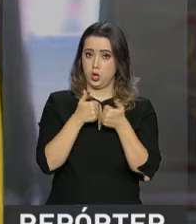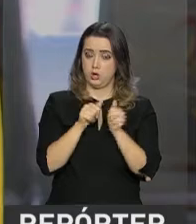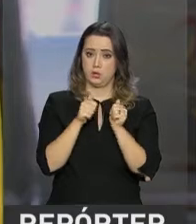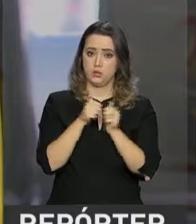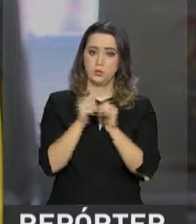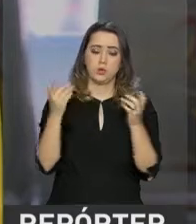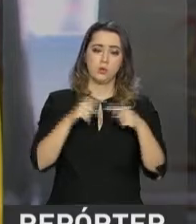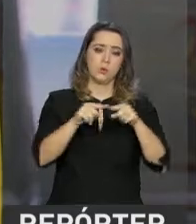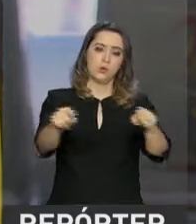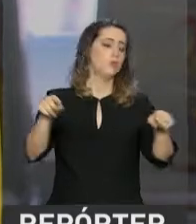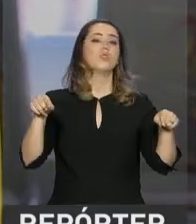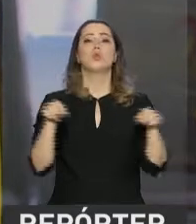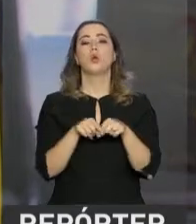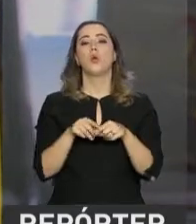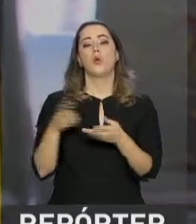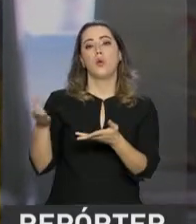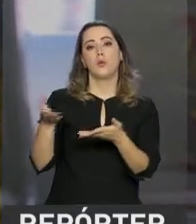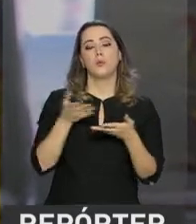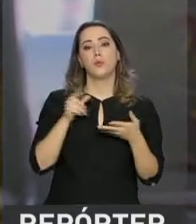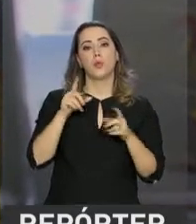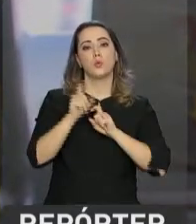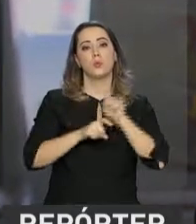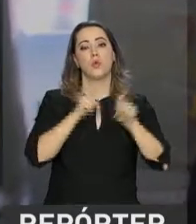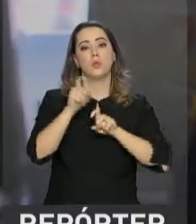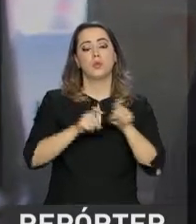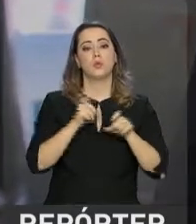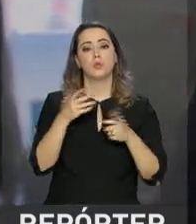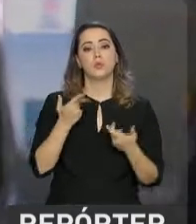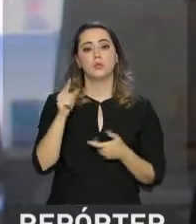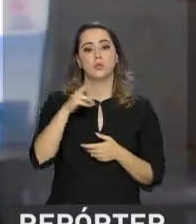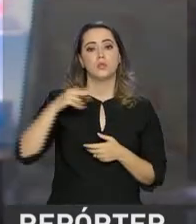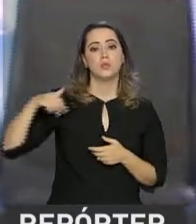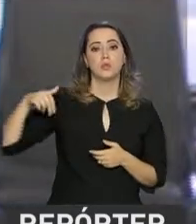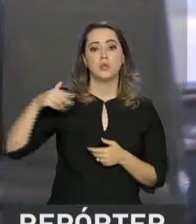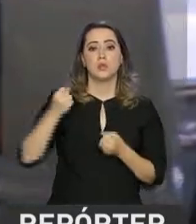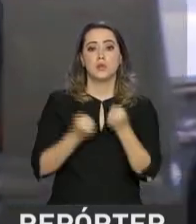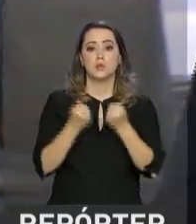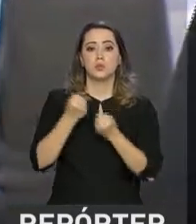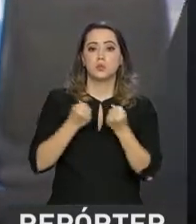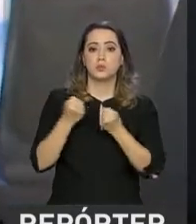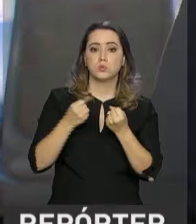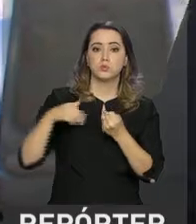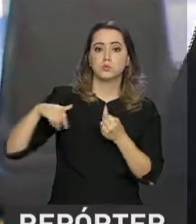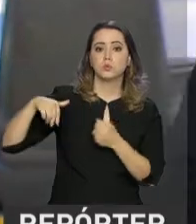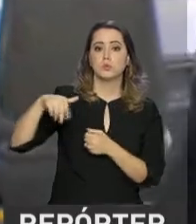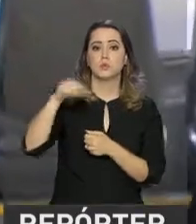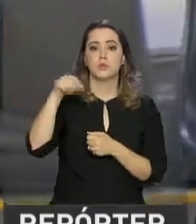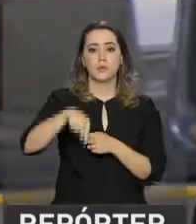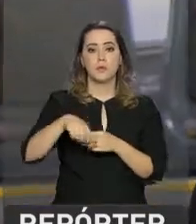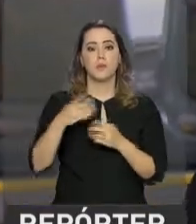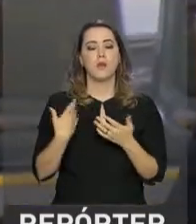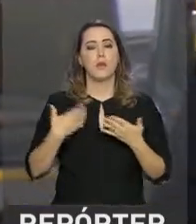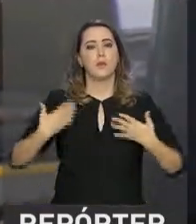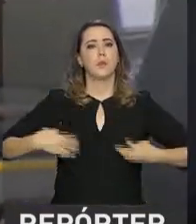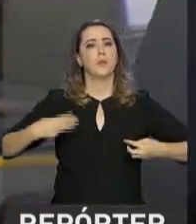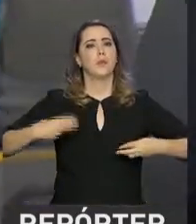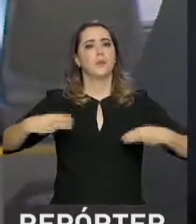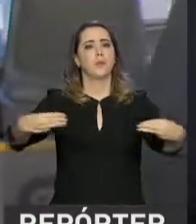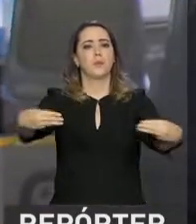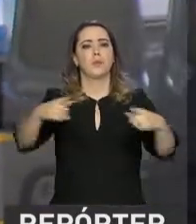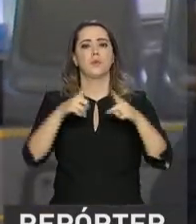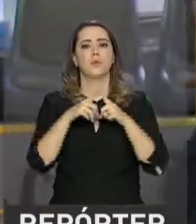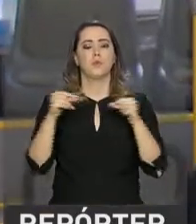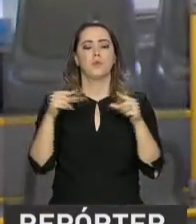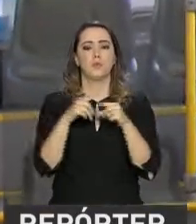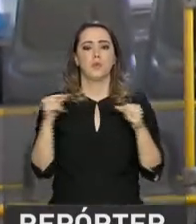móvel de recondicionamento de computadores ele vai circular nos próximos dias aqui pela esplanada dos ministérios em brasília